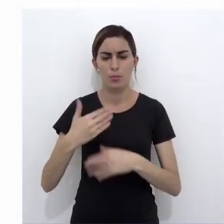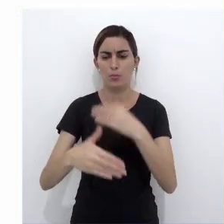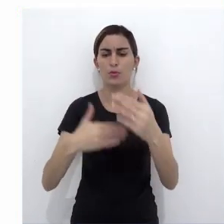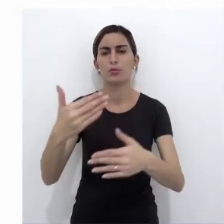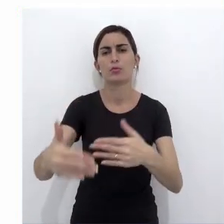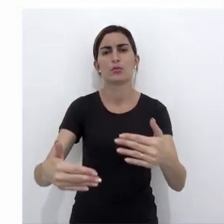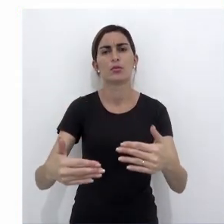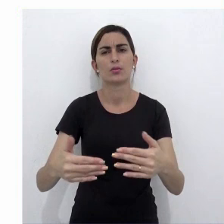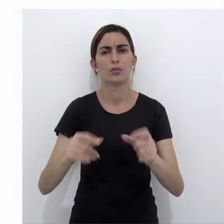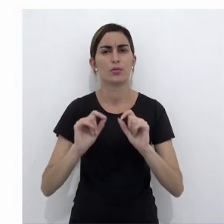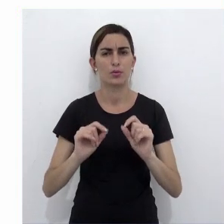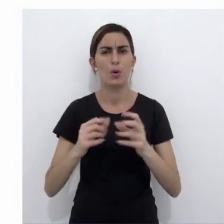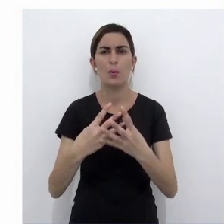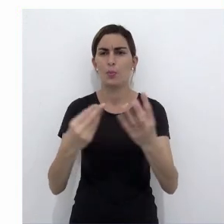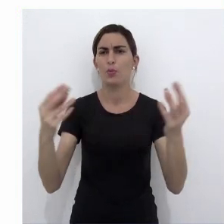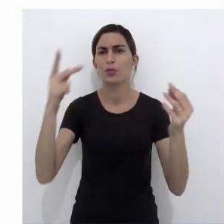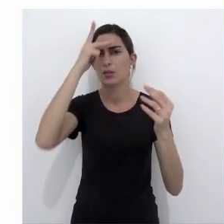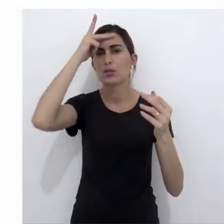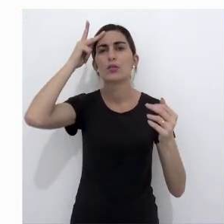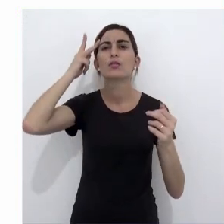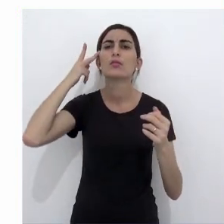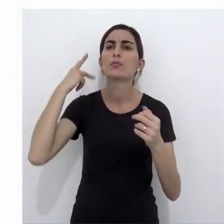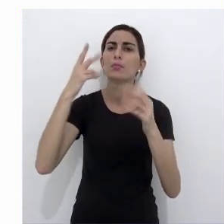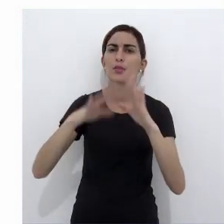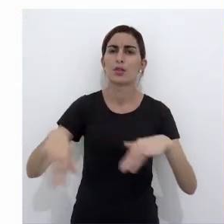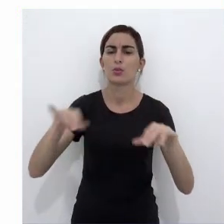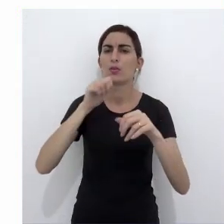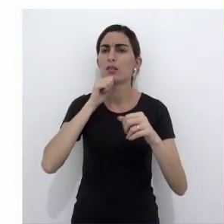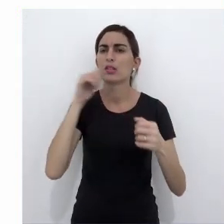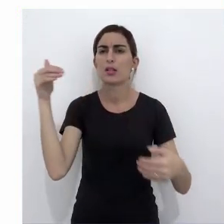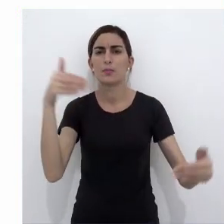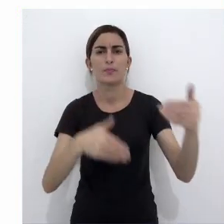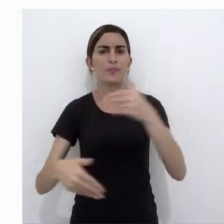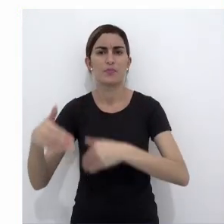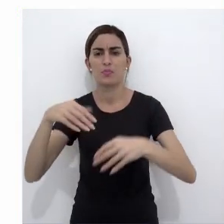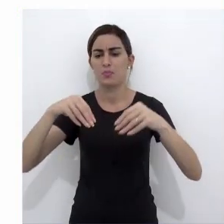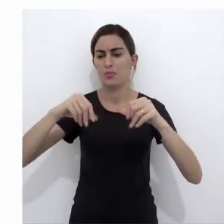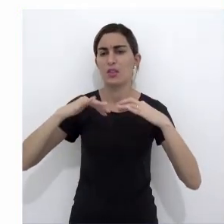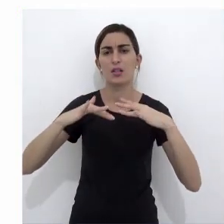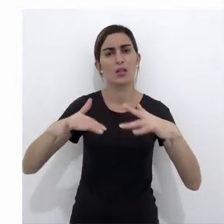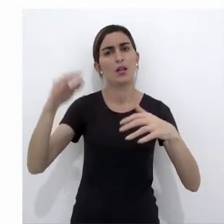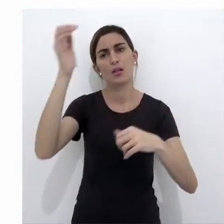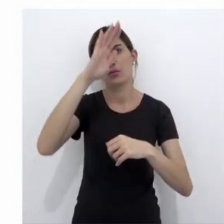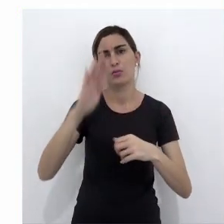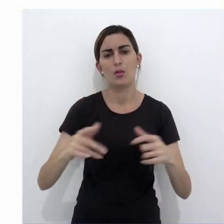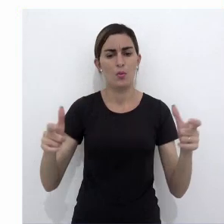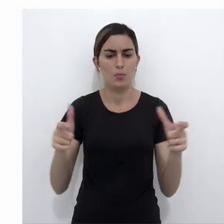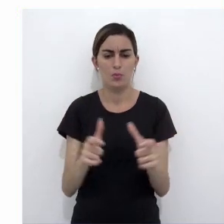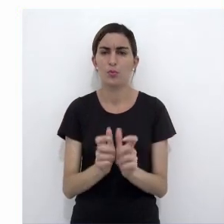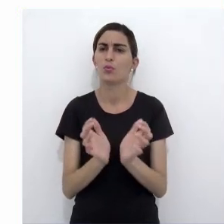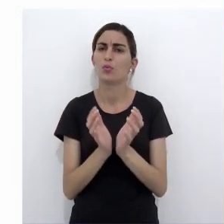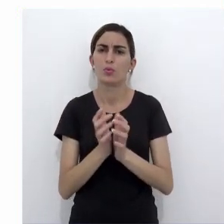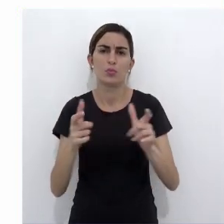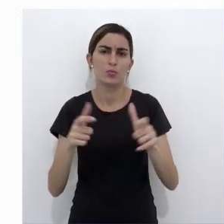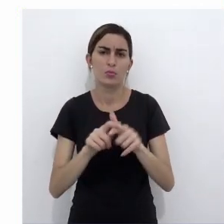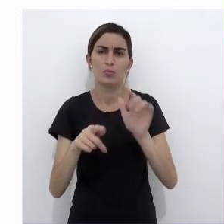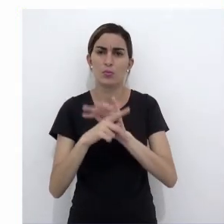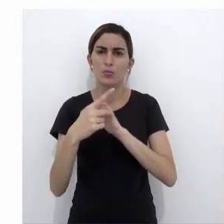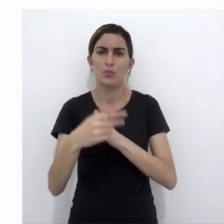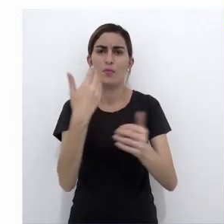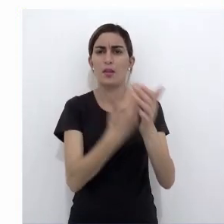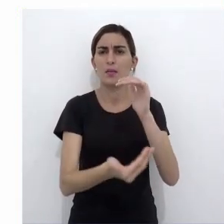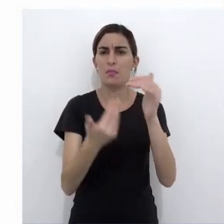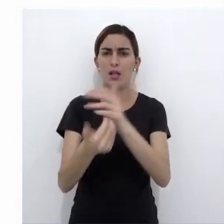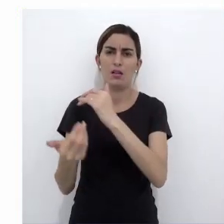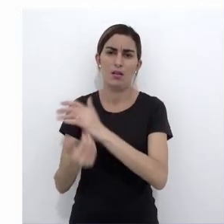não é? Muitas pessoas ficou sem ter acesso à terra no Brasil. Os pequenos proprietários perdem suas